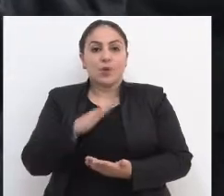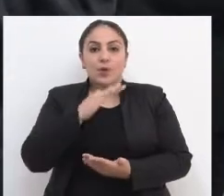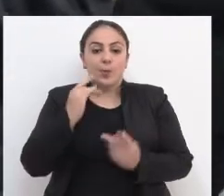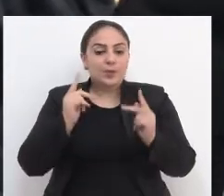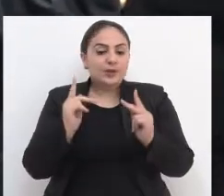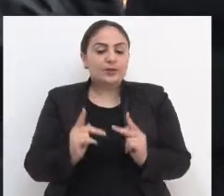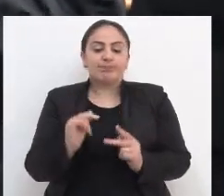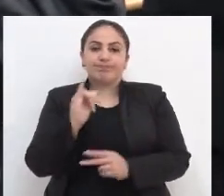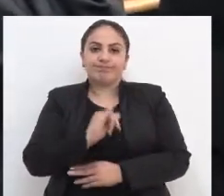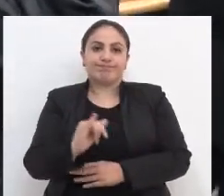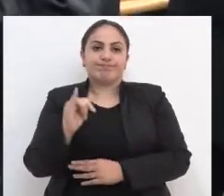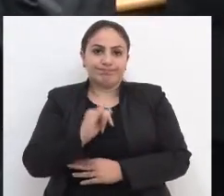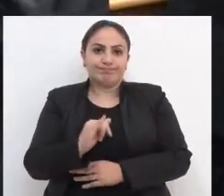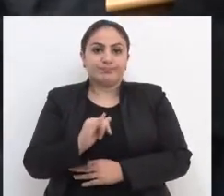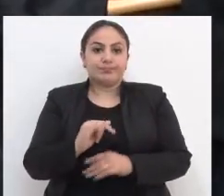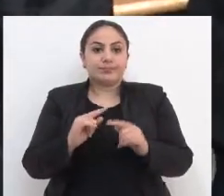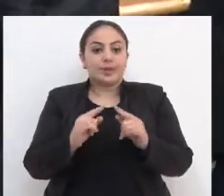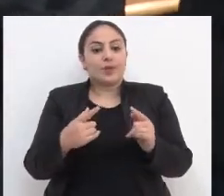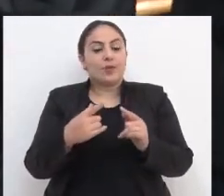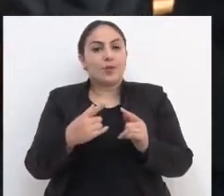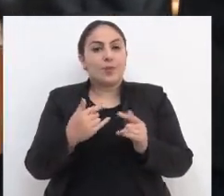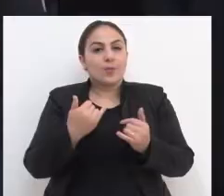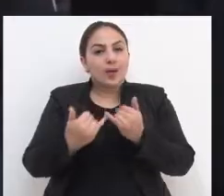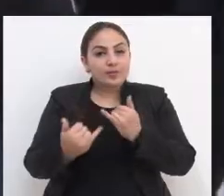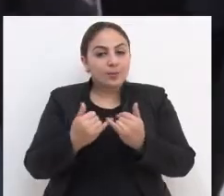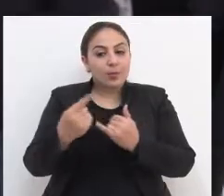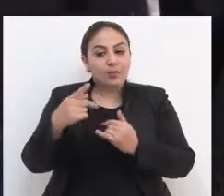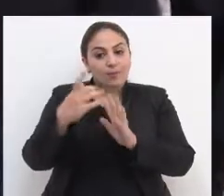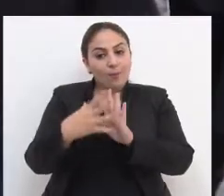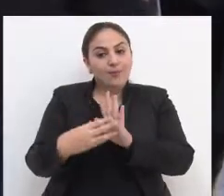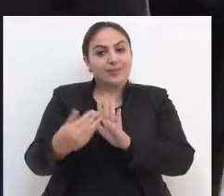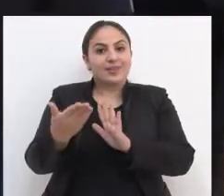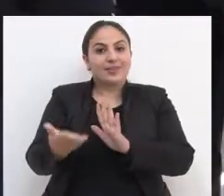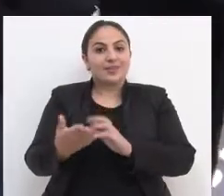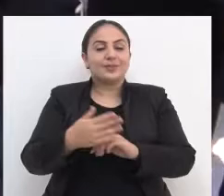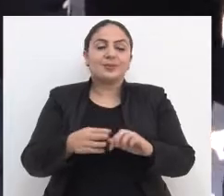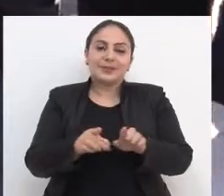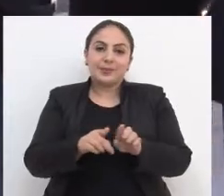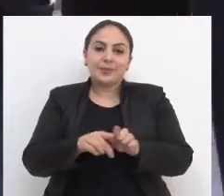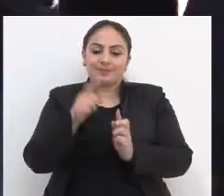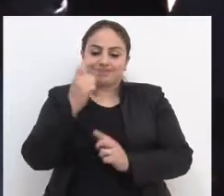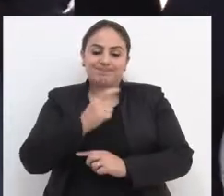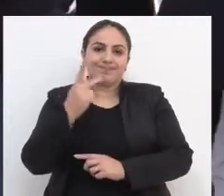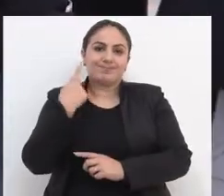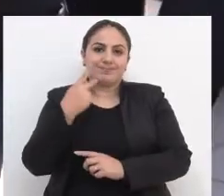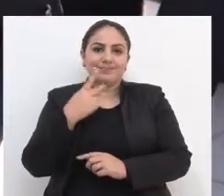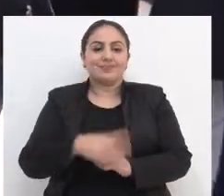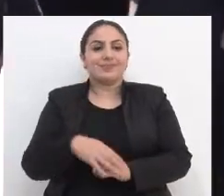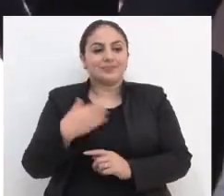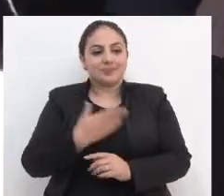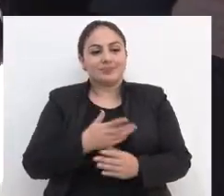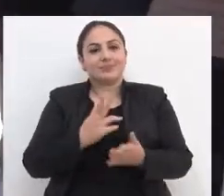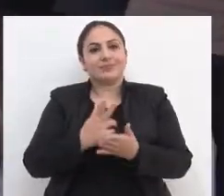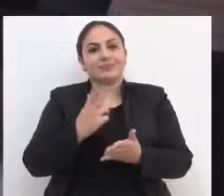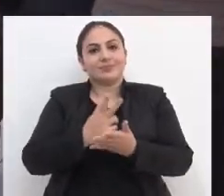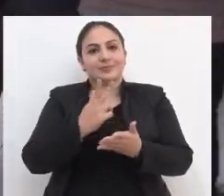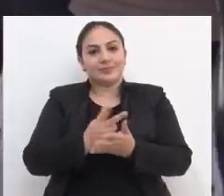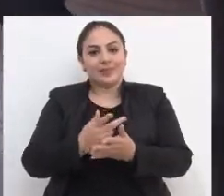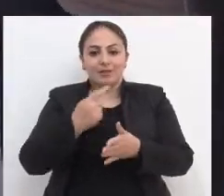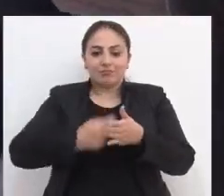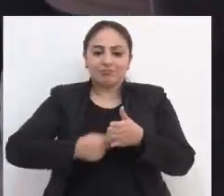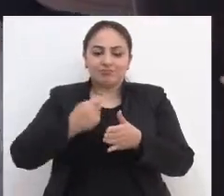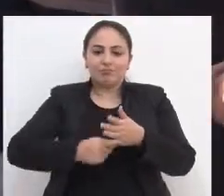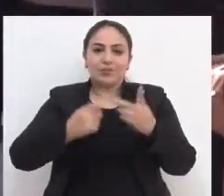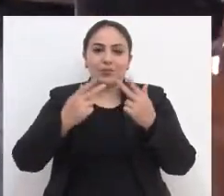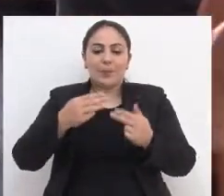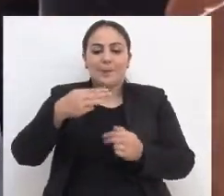exemplo dele e principalmente o exemplo como vereador. Temos muito para seguir para chegarmos perto do legado que